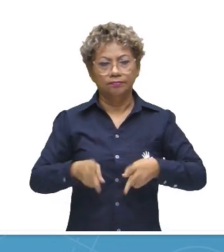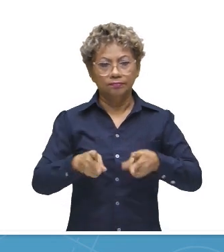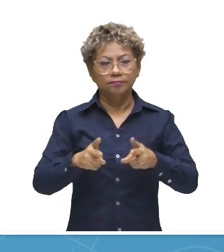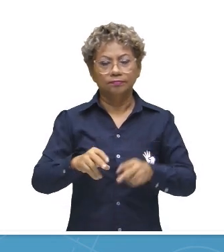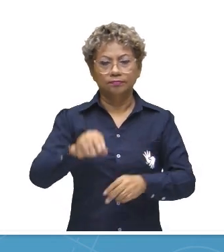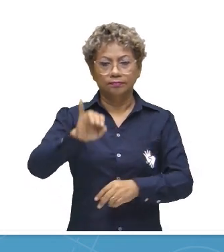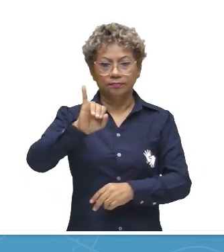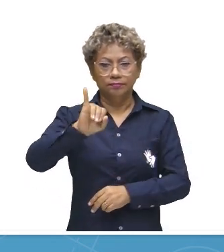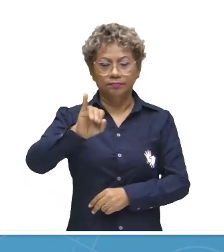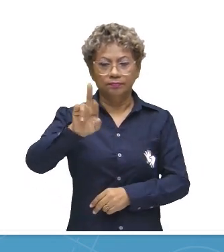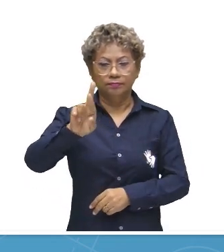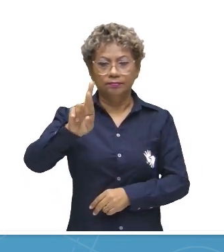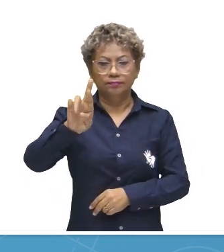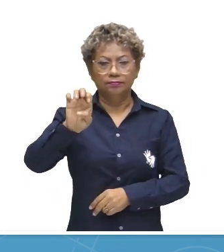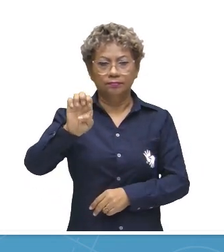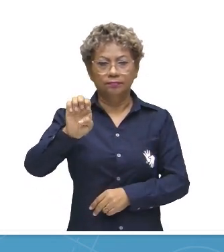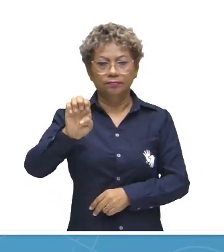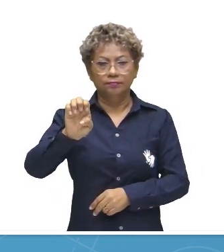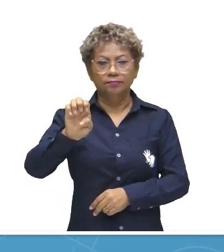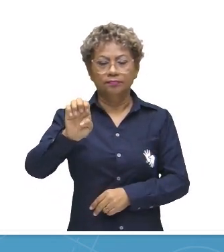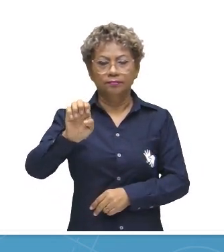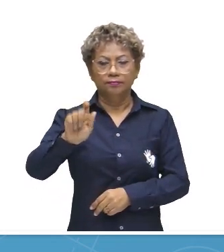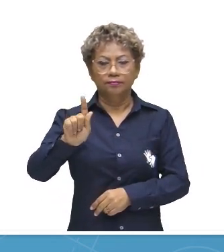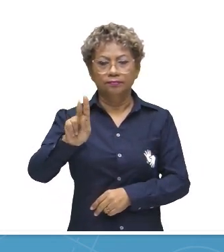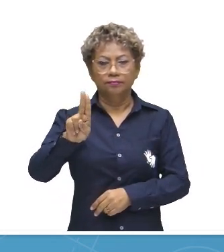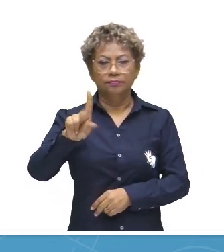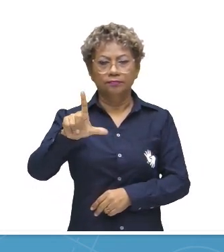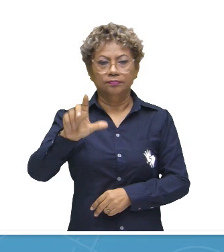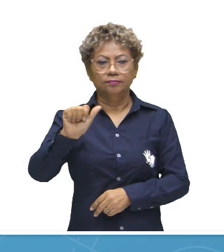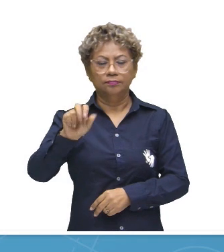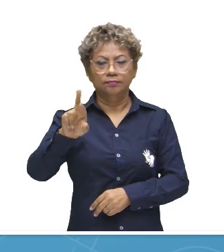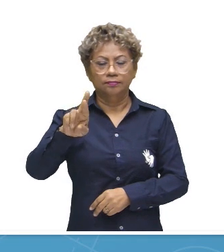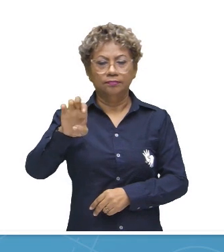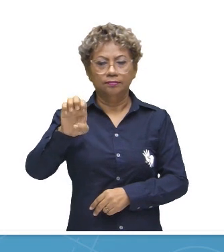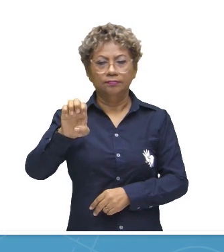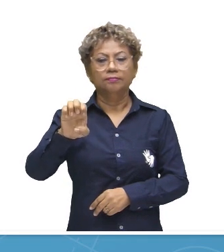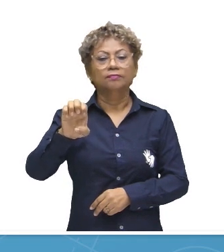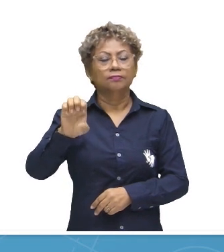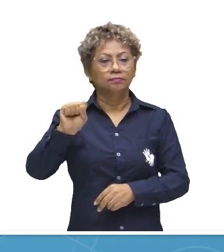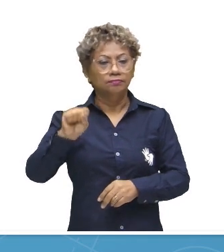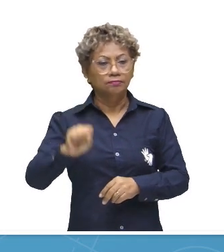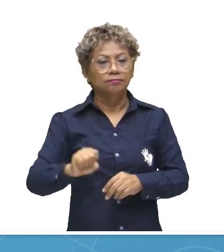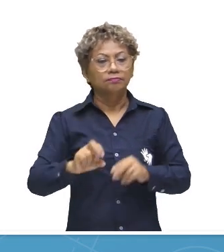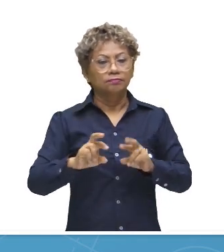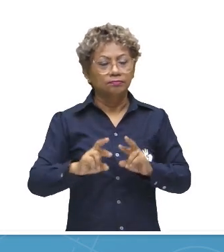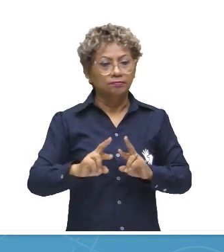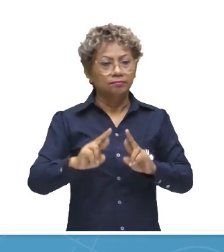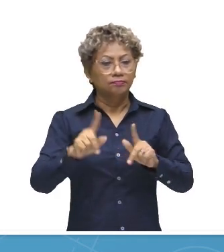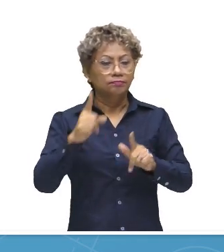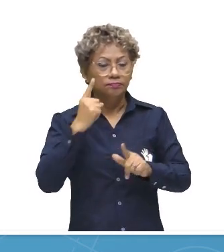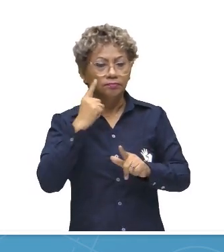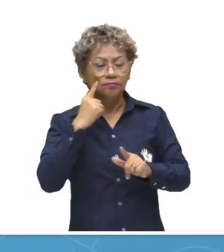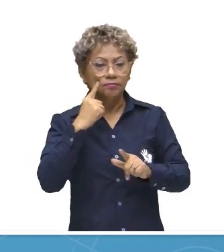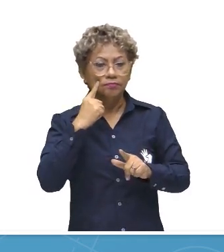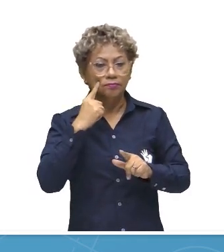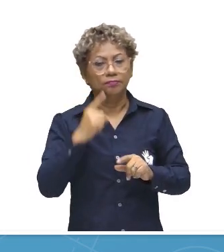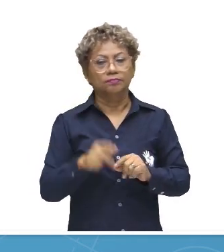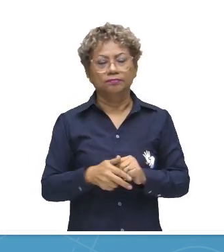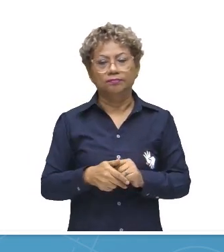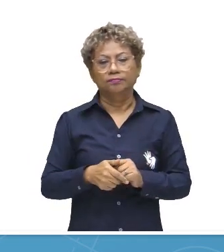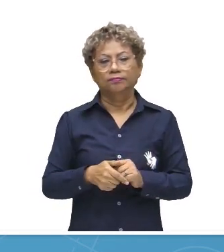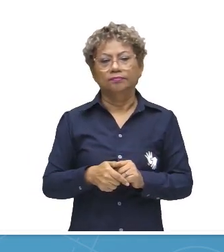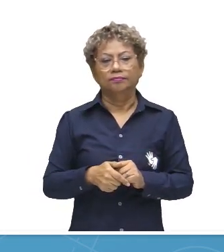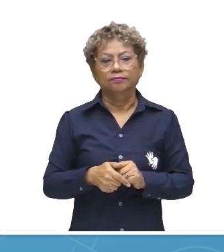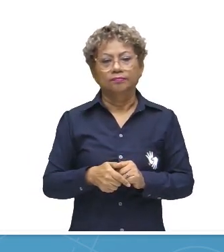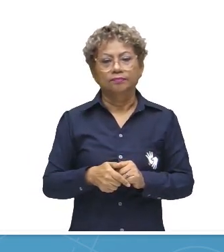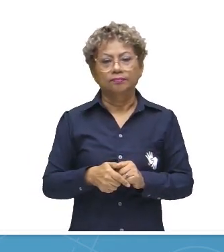Polígonos irregulares, né? Possuem lados com medidas diferentes e ângulos não congruentes. Então nós observamos aqui, ó,